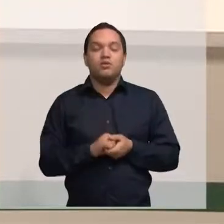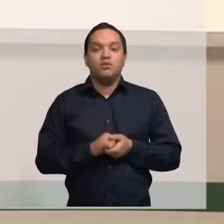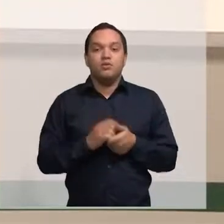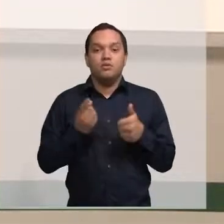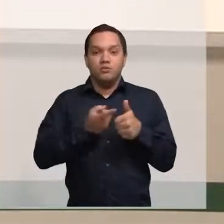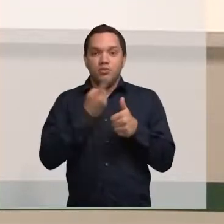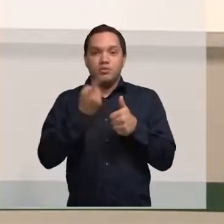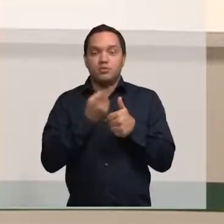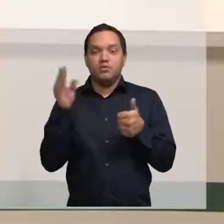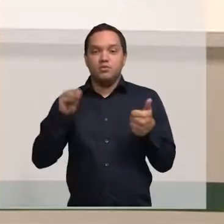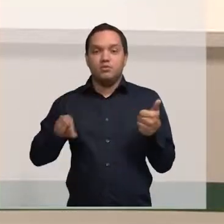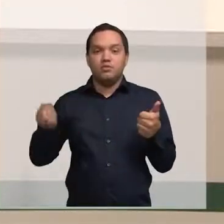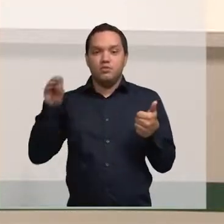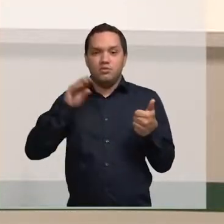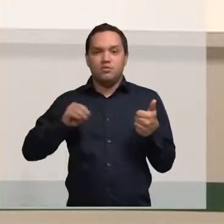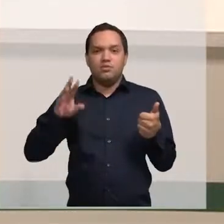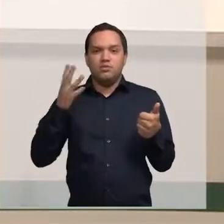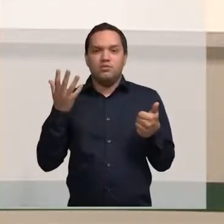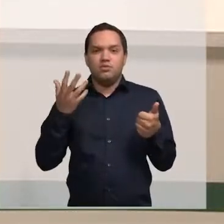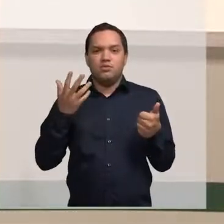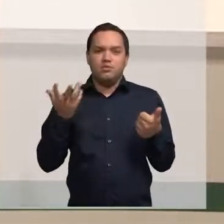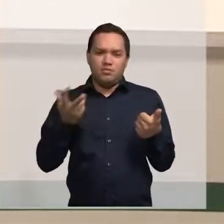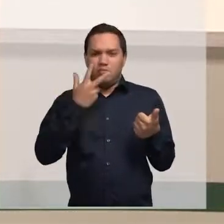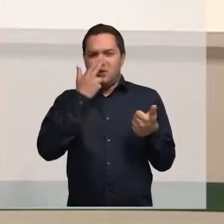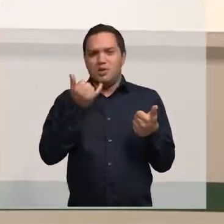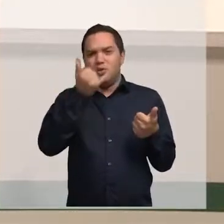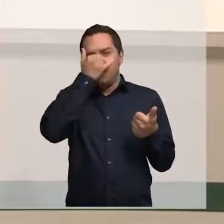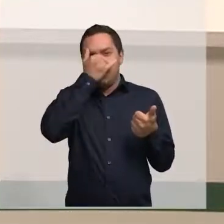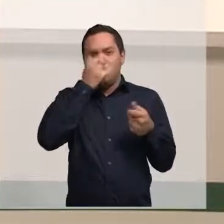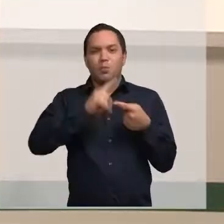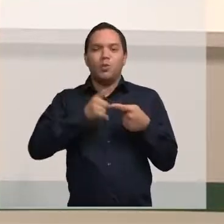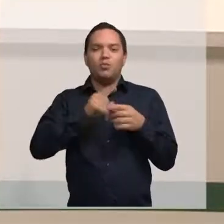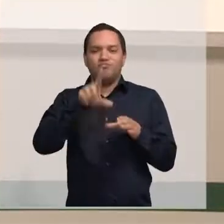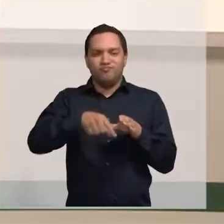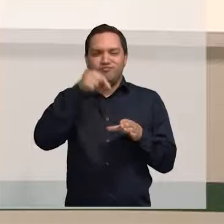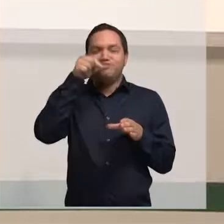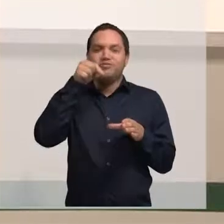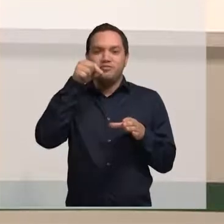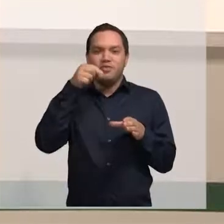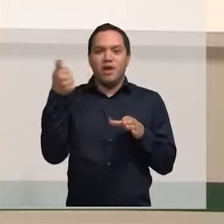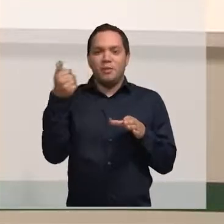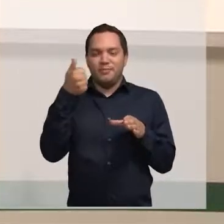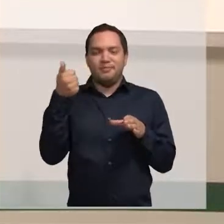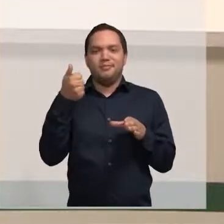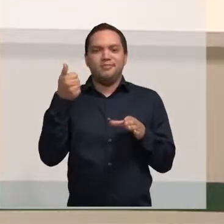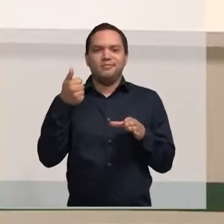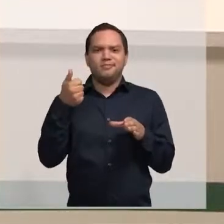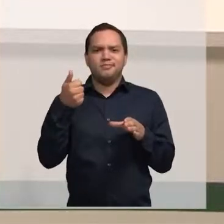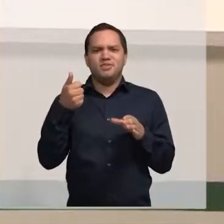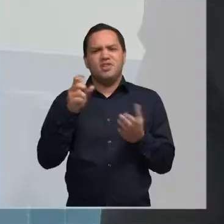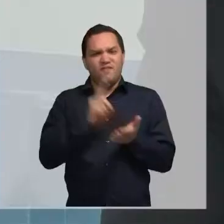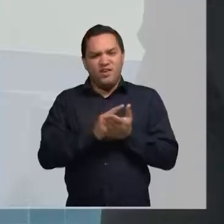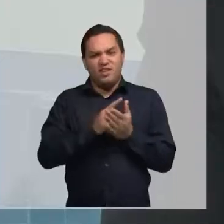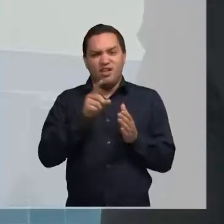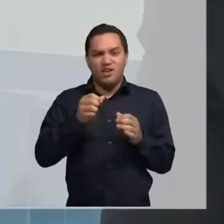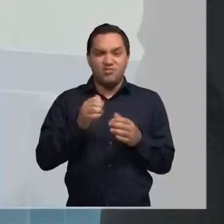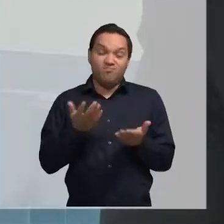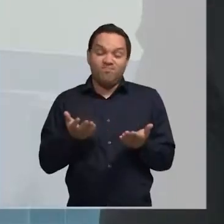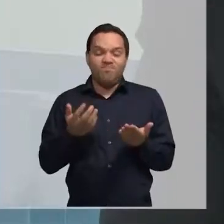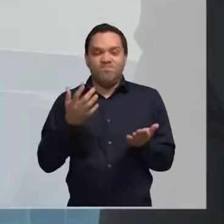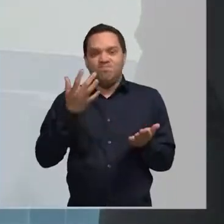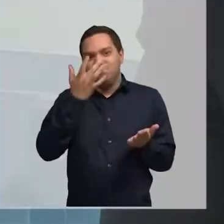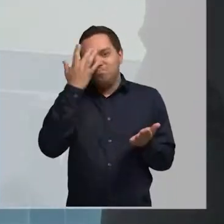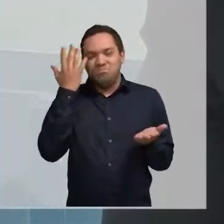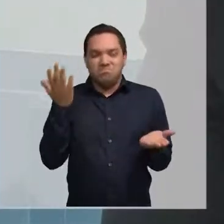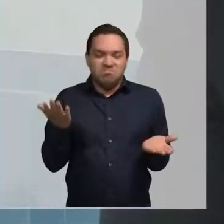o Ciro teve vazado de ser o primeiro, porque foi um sorteio. Sem dúvida. Não sei se esse sorteio é bem feito ou não. Ninguém acompanhou.